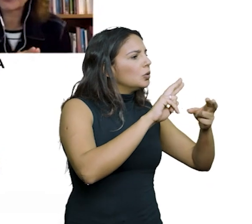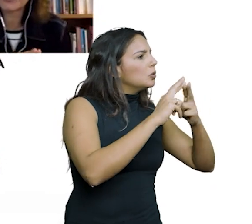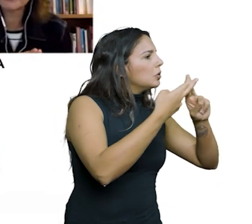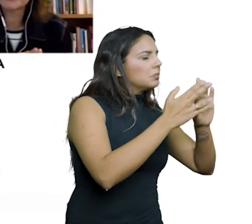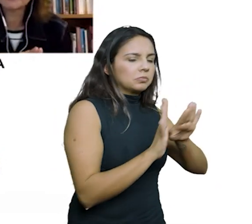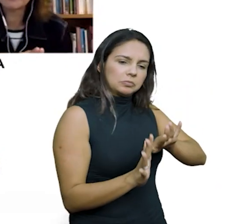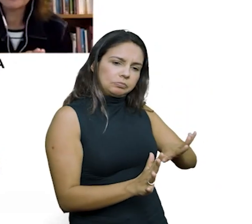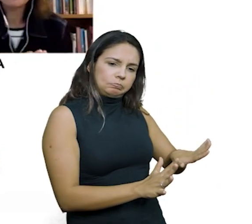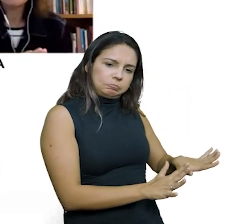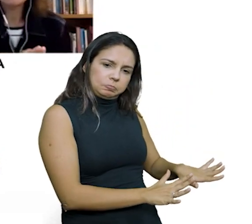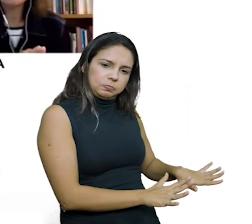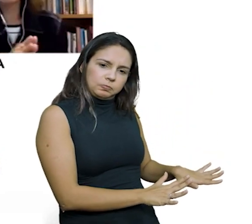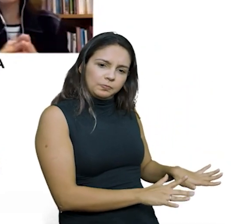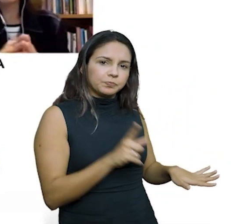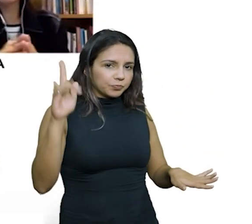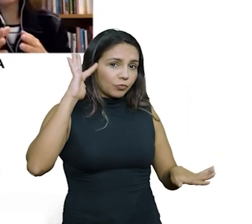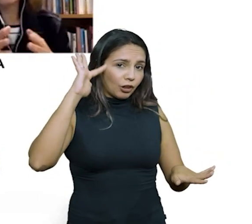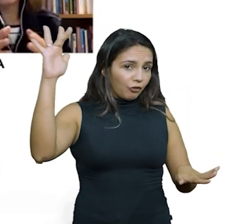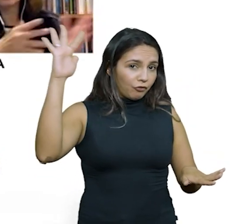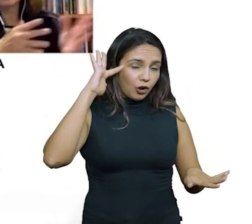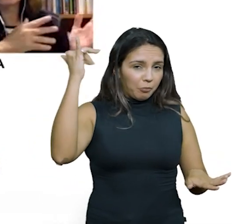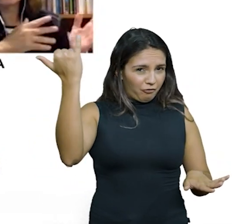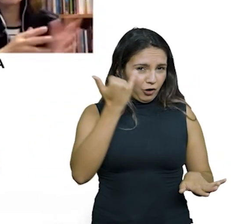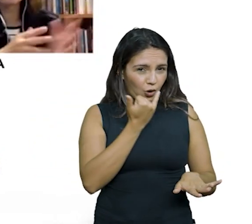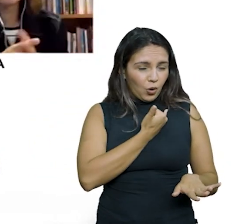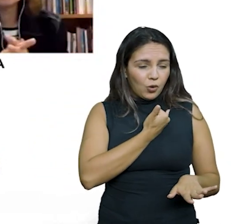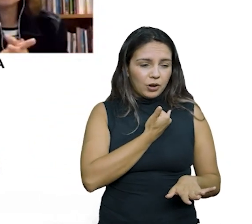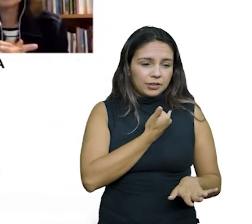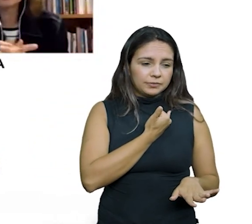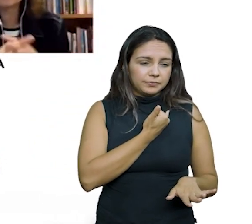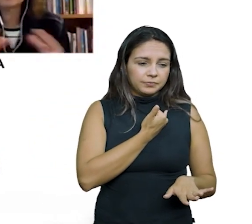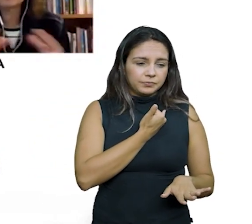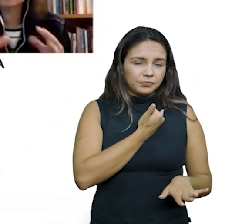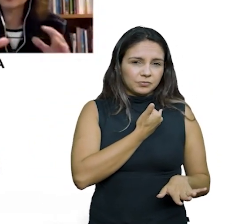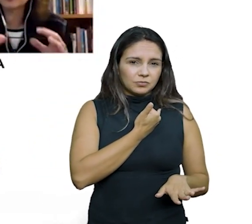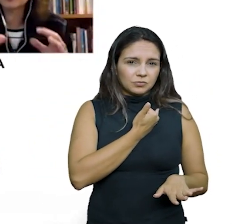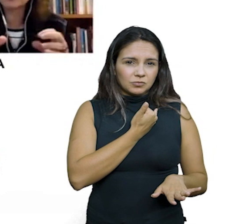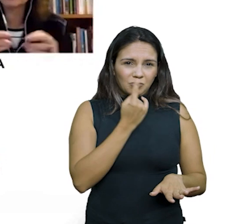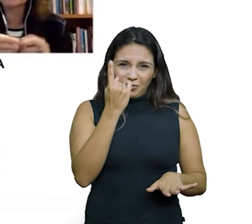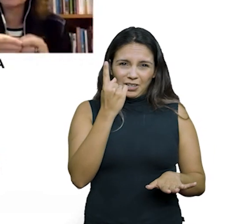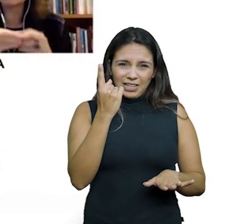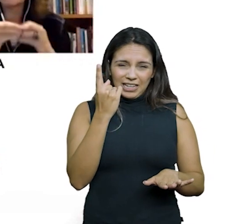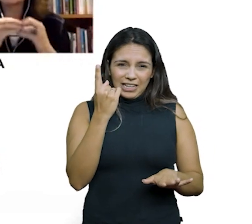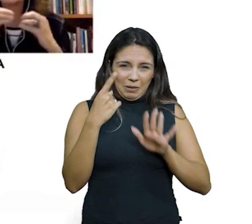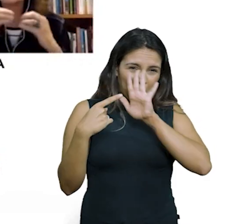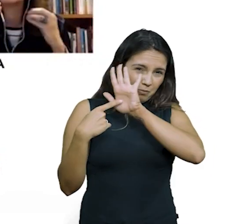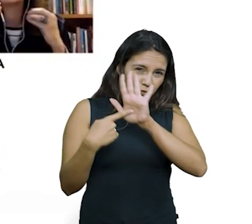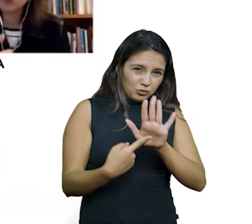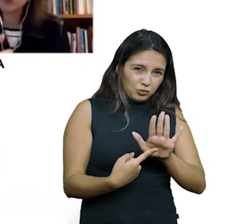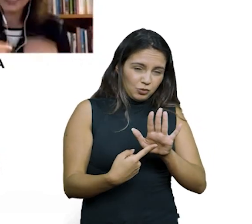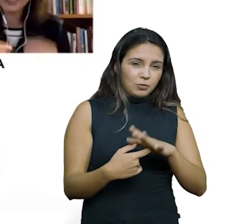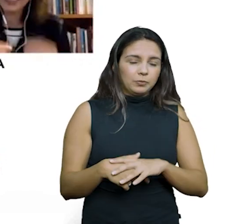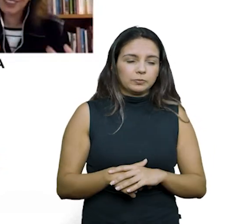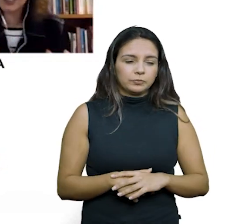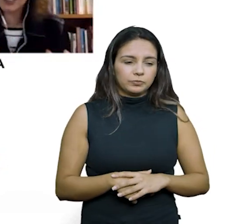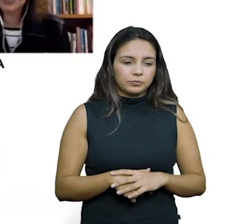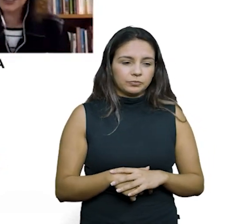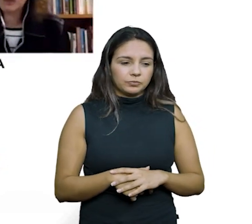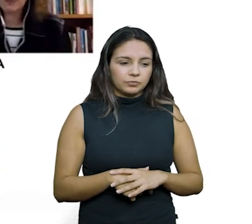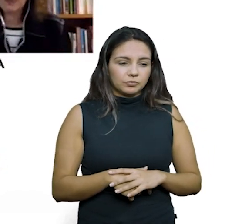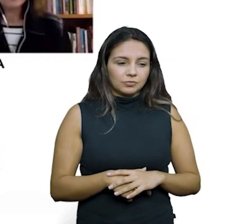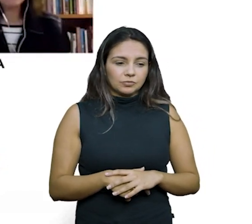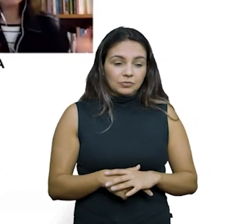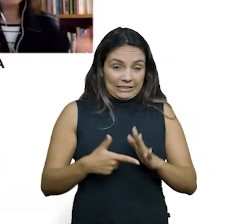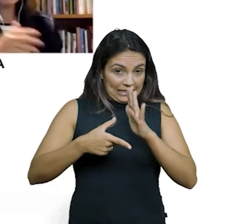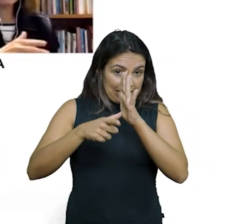prejudicadas. E esse filósofo lá de Oxford me falou uma coisa, ele usou uma imagem tão bonita e tão triste. Ele